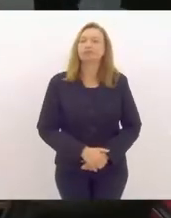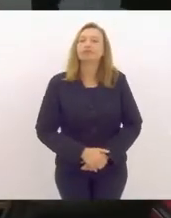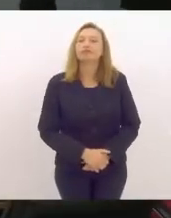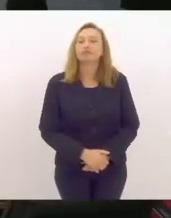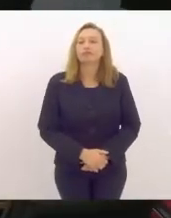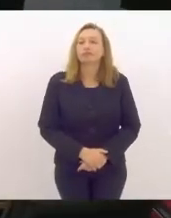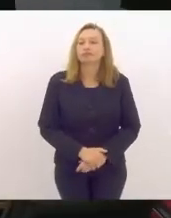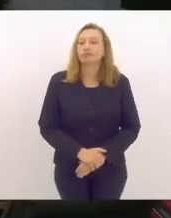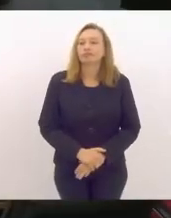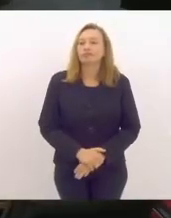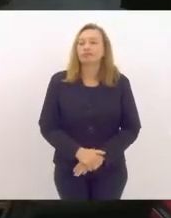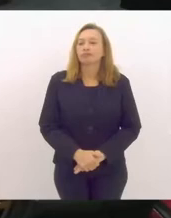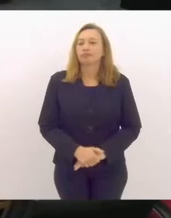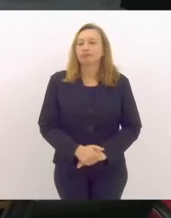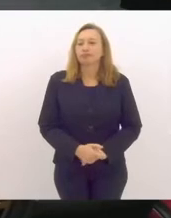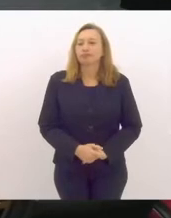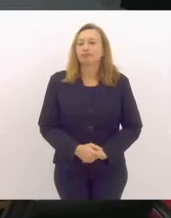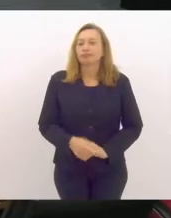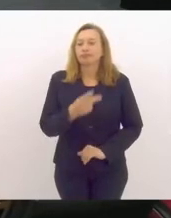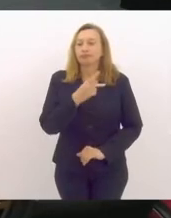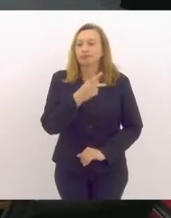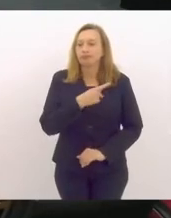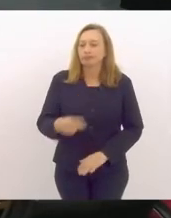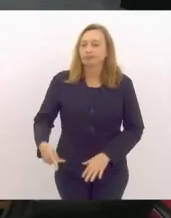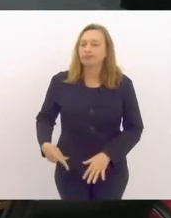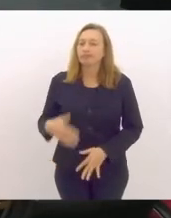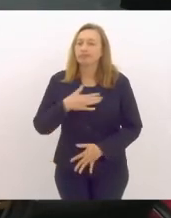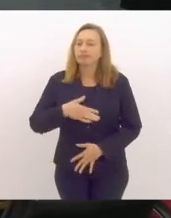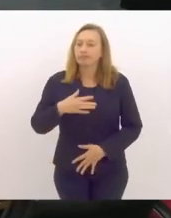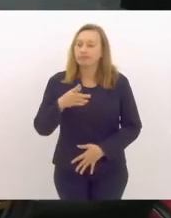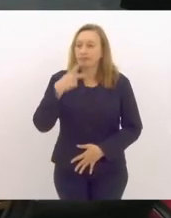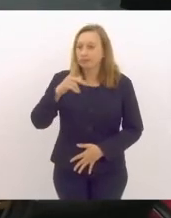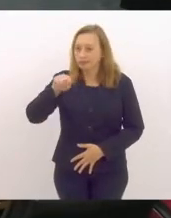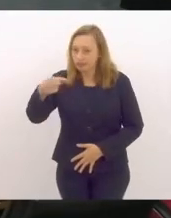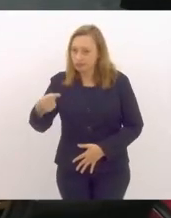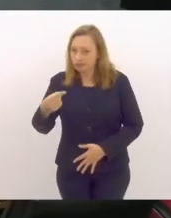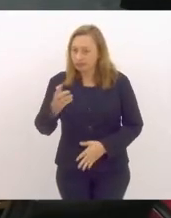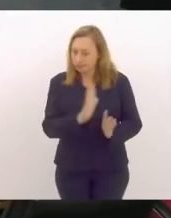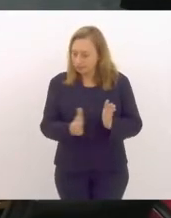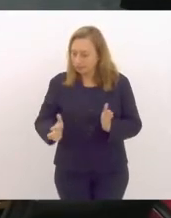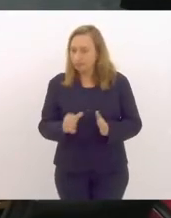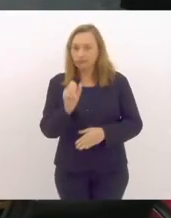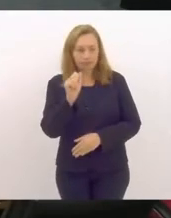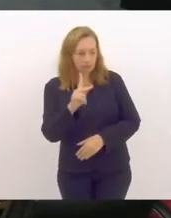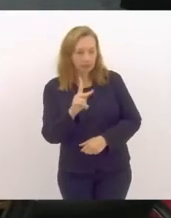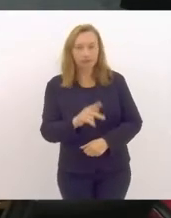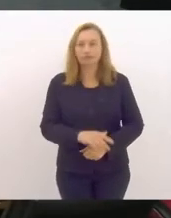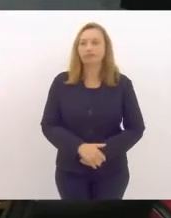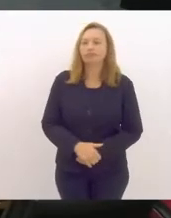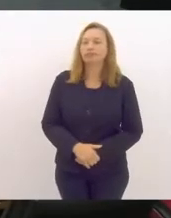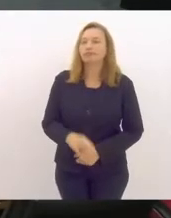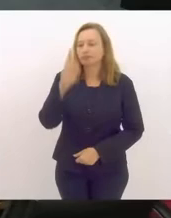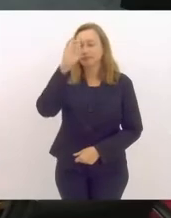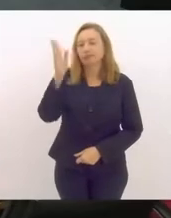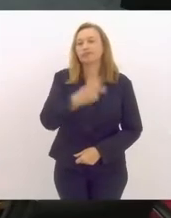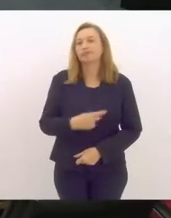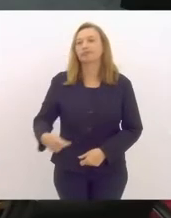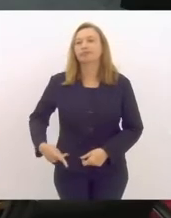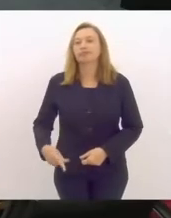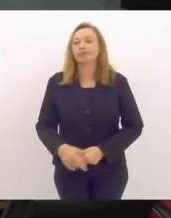Luiz Paulo. Presidente, gostaria de falar depois, por gentileza, pela ordem. Ok. Senhor